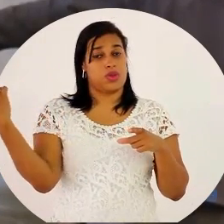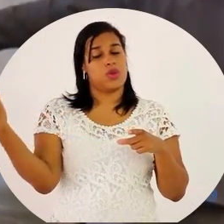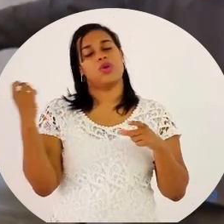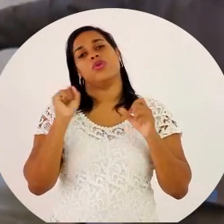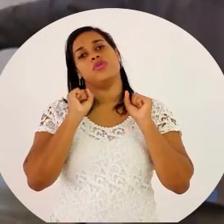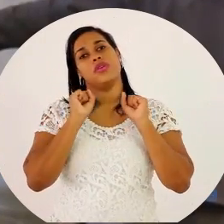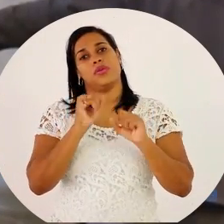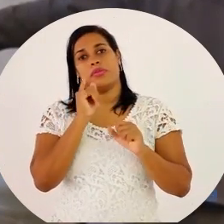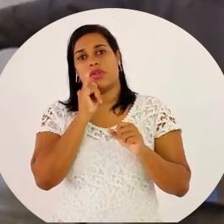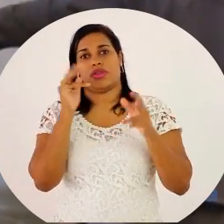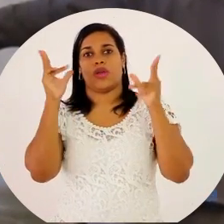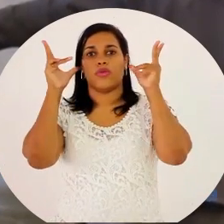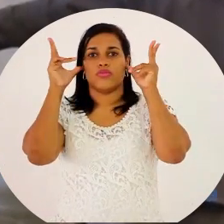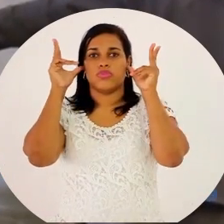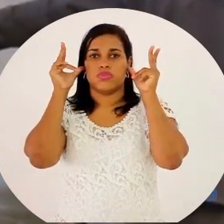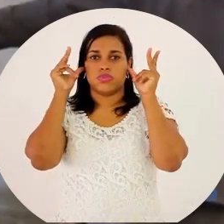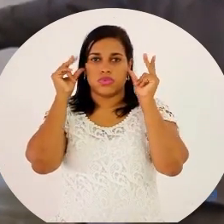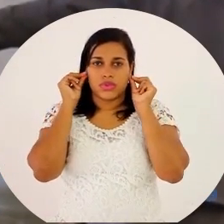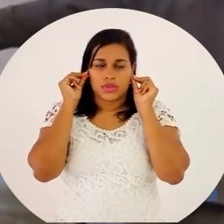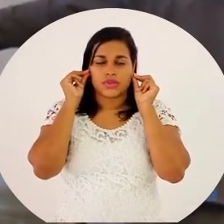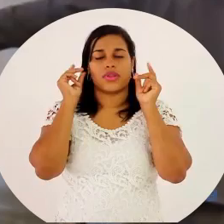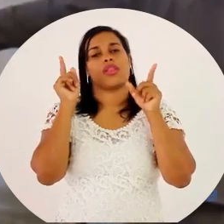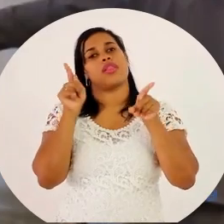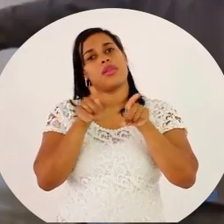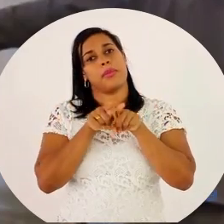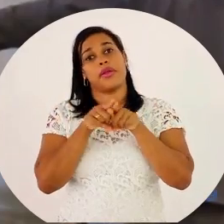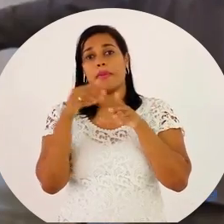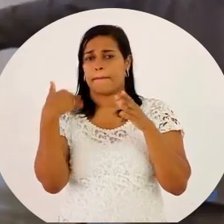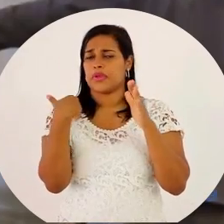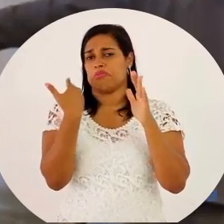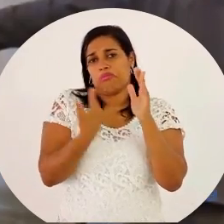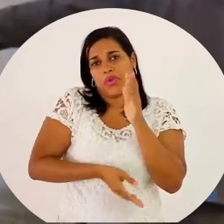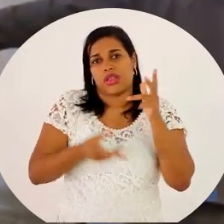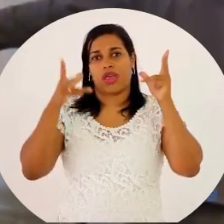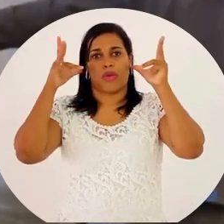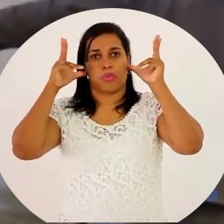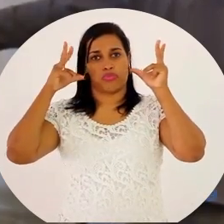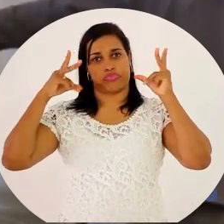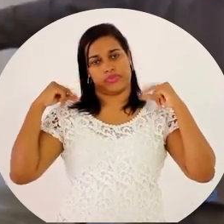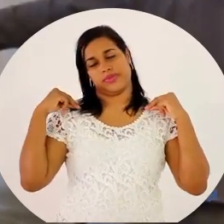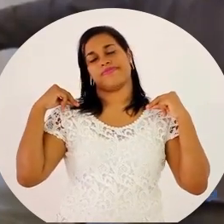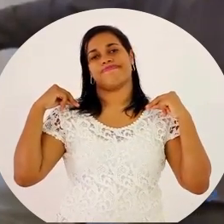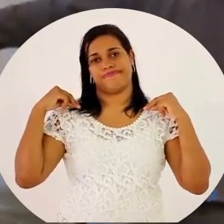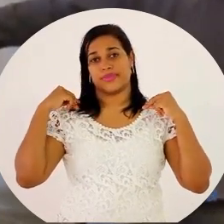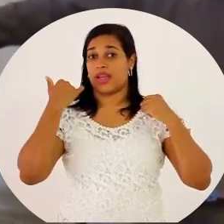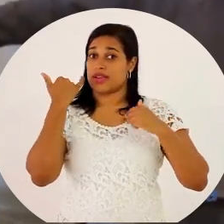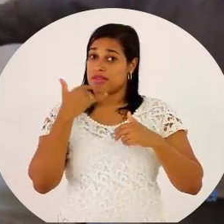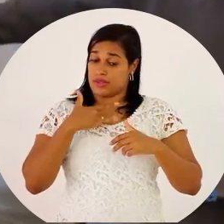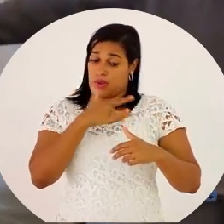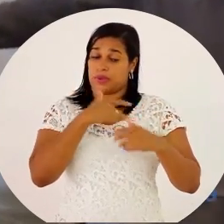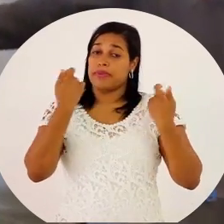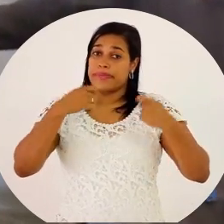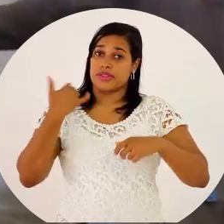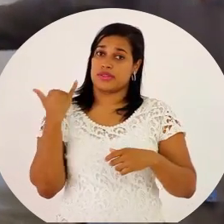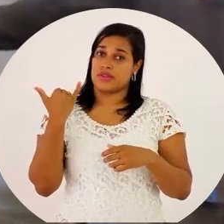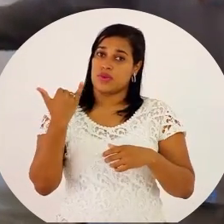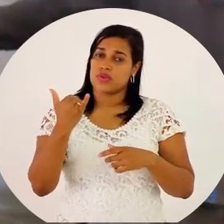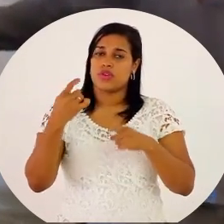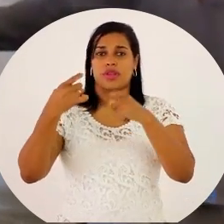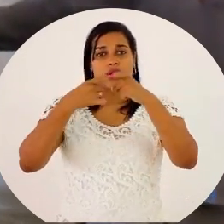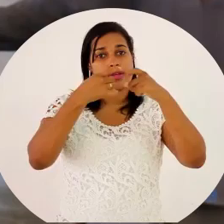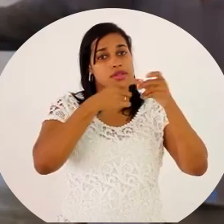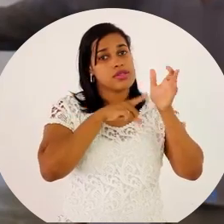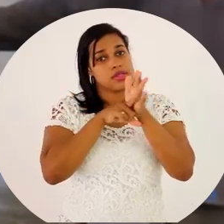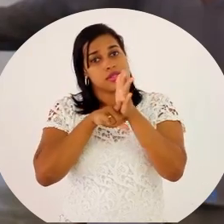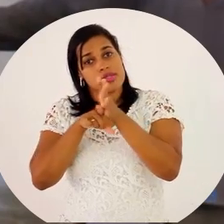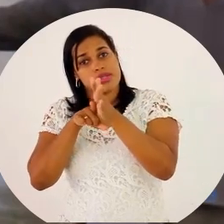uma perda auditiva, ele pode perder a audição, por isso que é necessário que a saúde tenha um controle através de exames periódicos, através